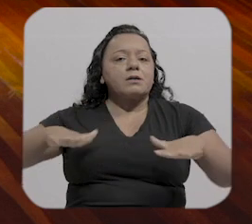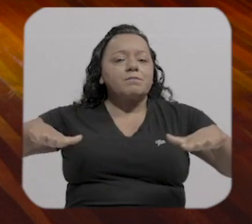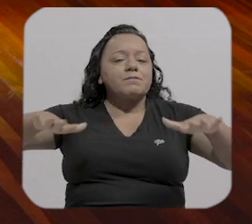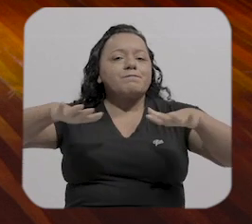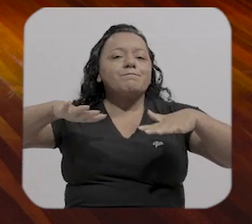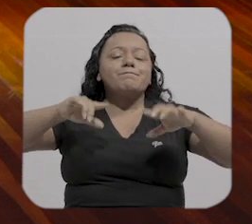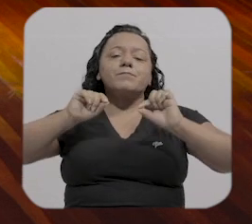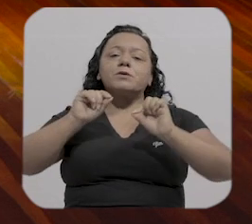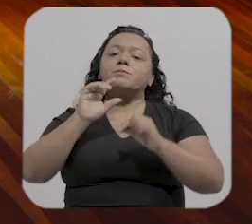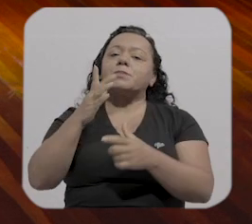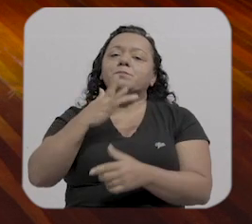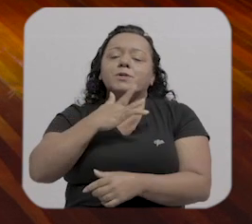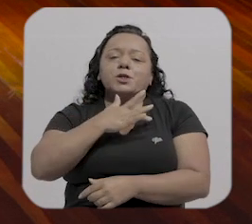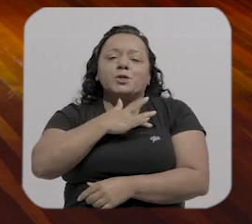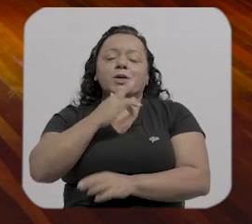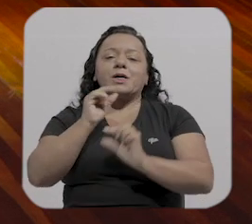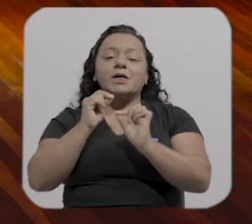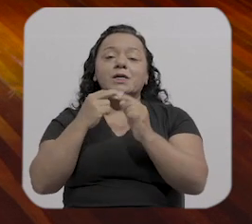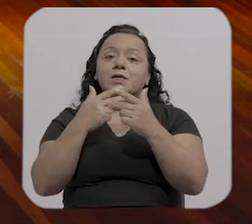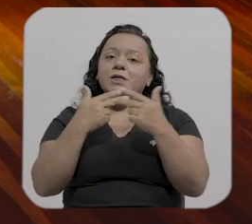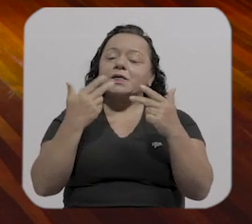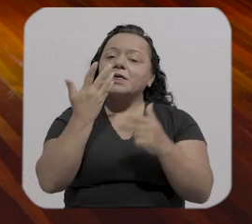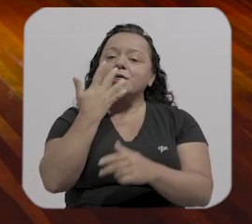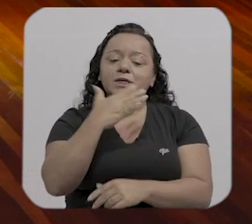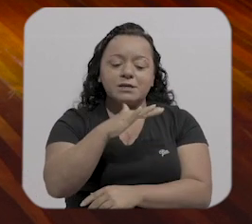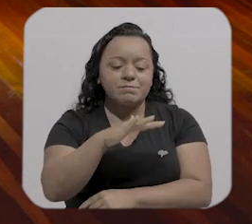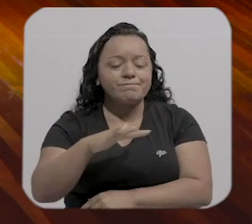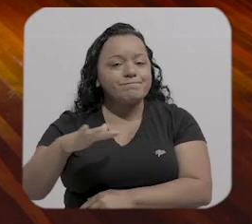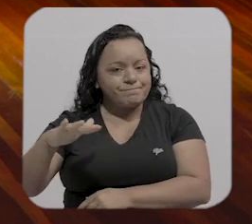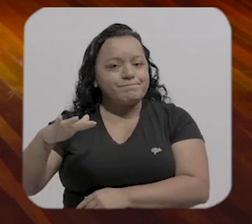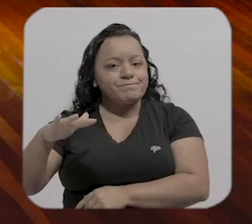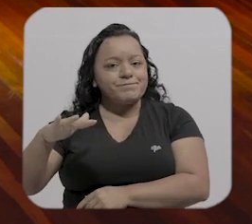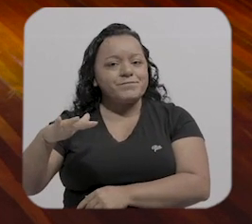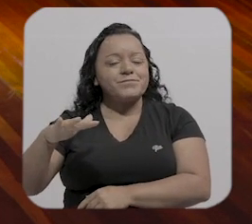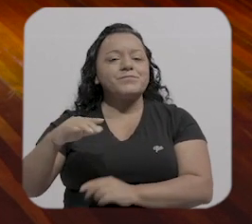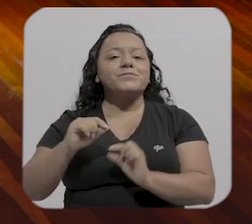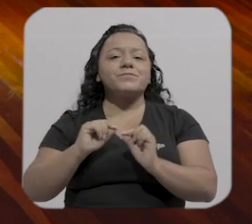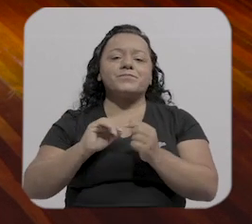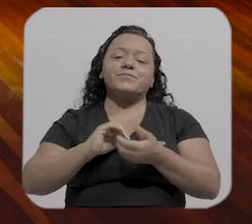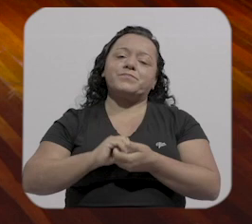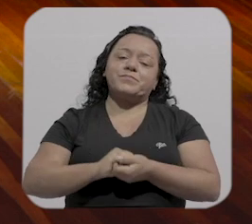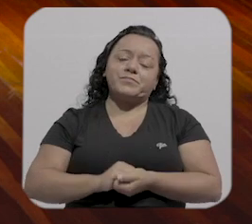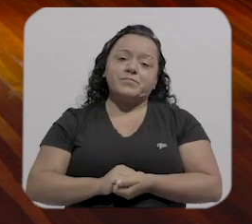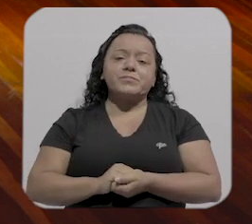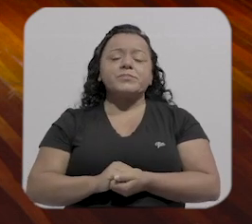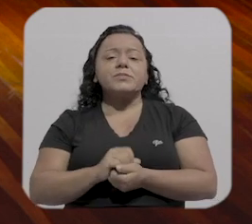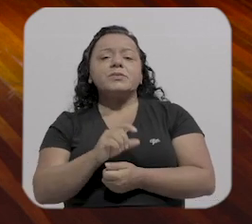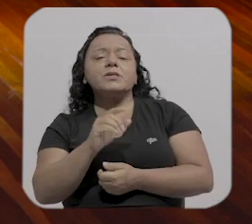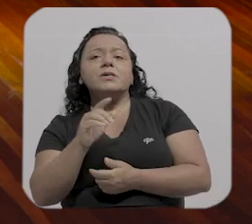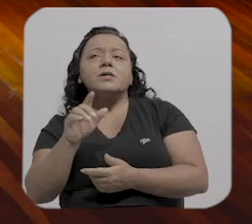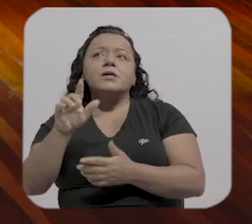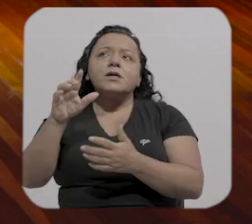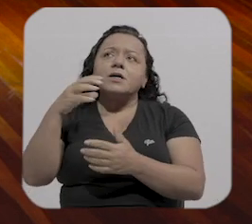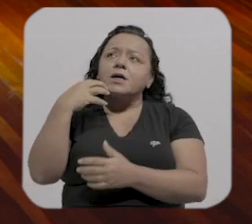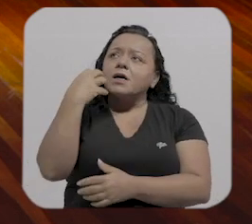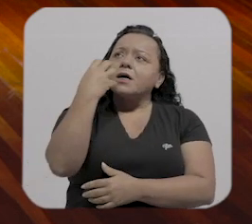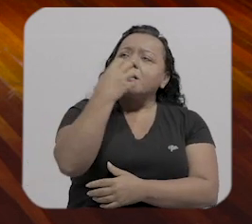naquele ambiente? Ah, cara, o que mais me toca ali são aquelas crianças. Aquelas crianças. O